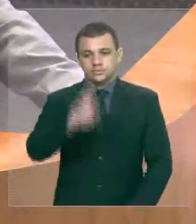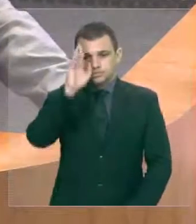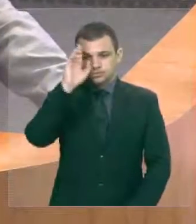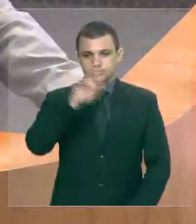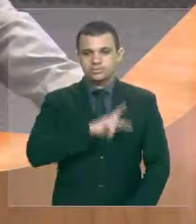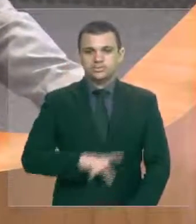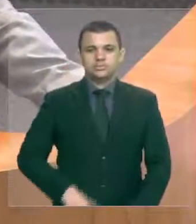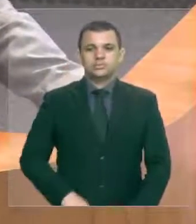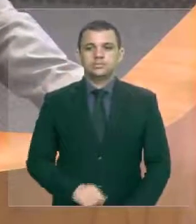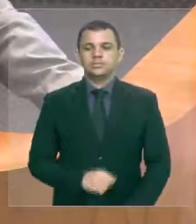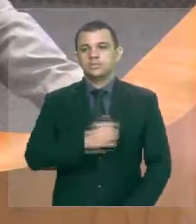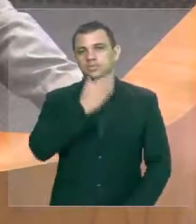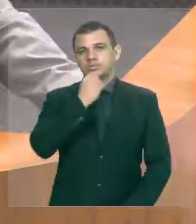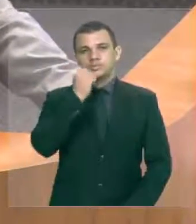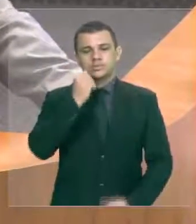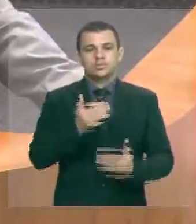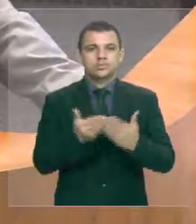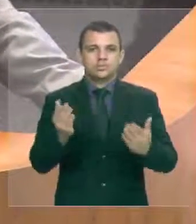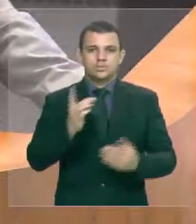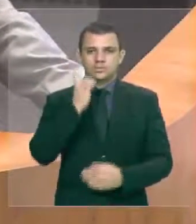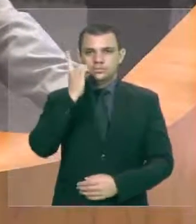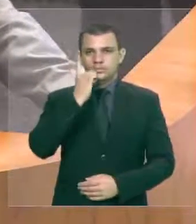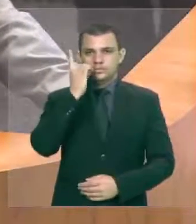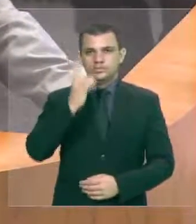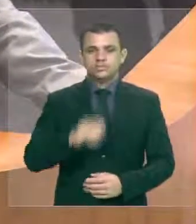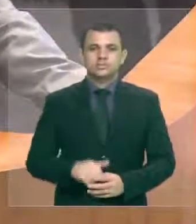senhoras e senhores deputados,